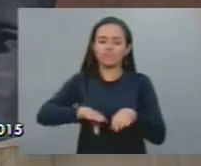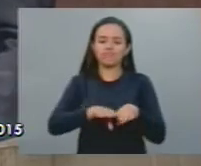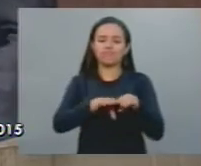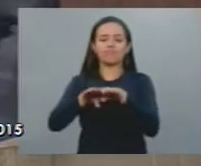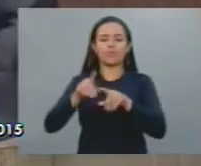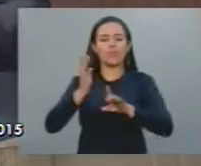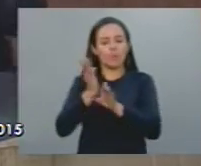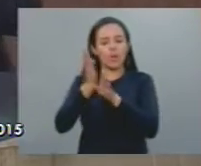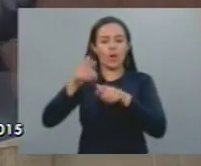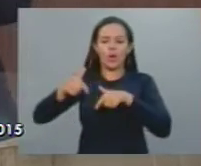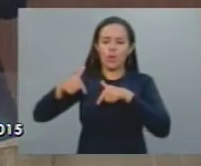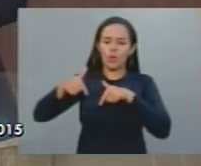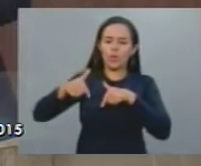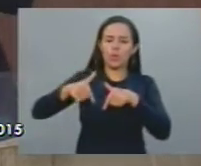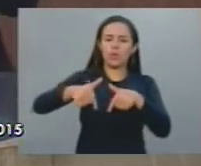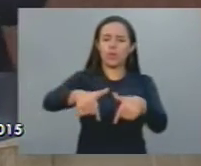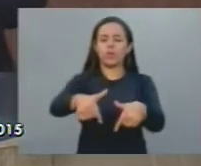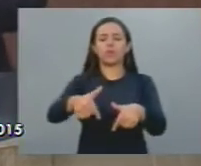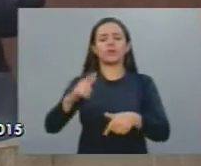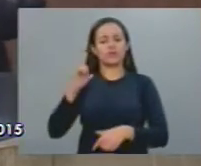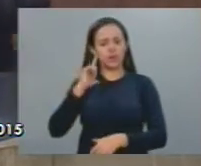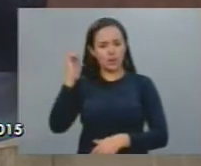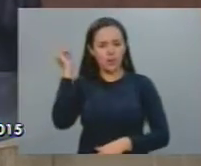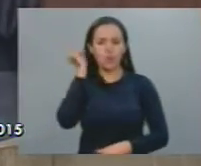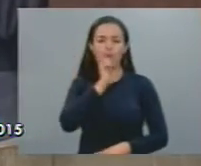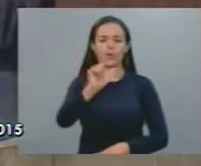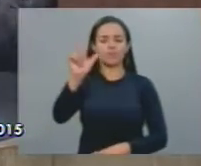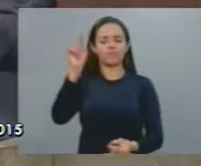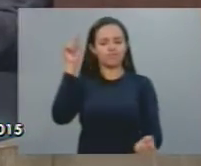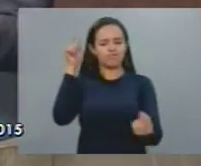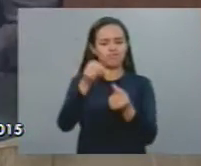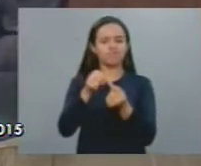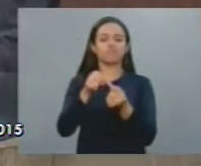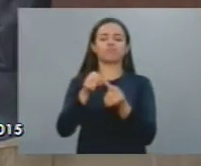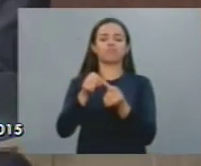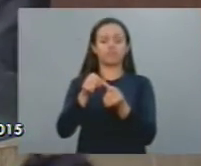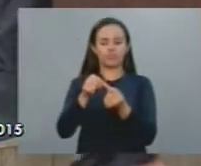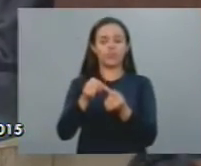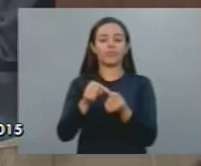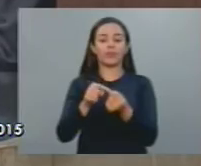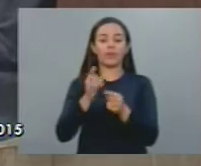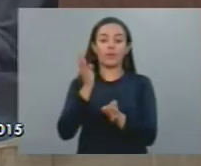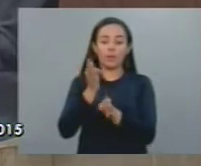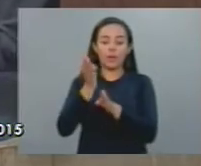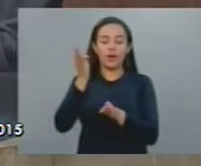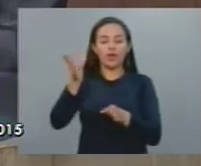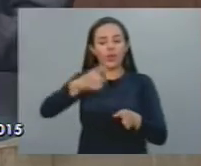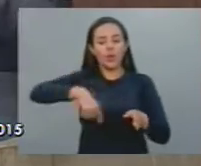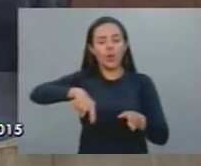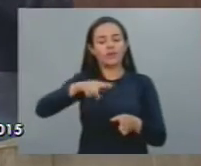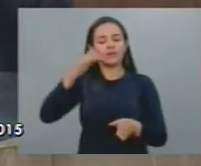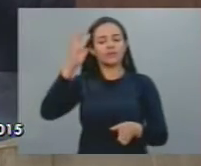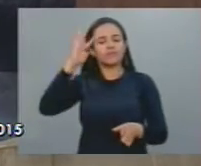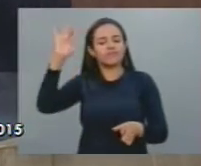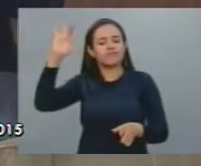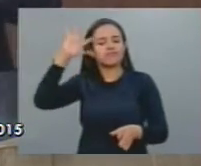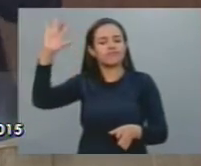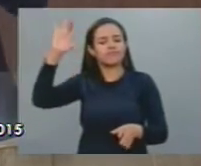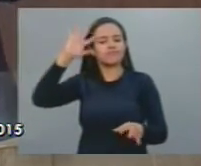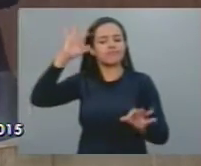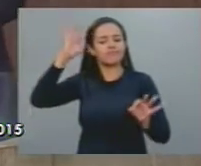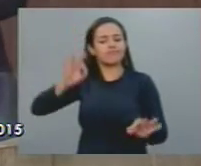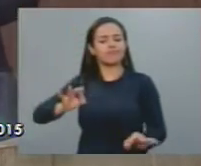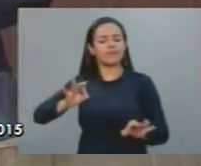grandes. O que nos trouxe aqui foi, inclusive, a convicção que se torna ação. Não simplesmente uma